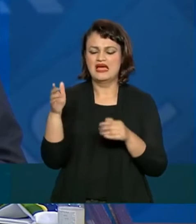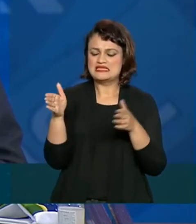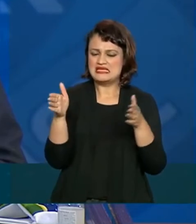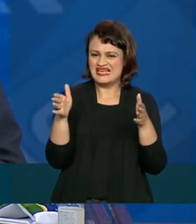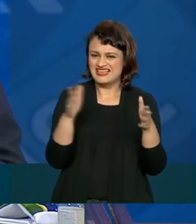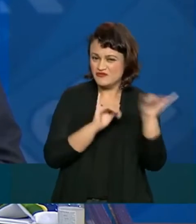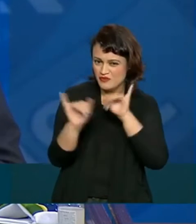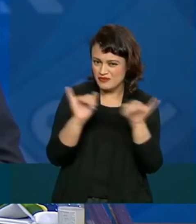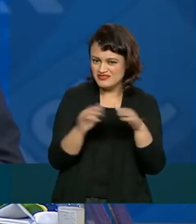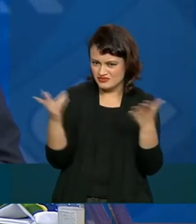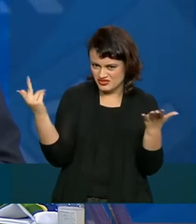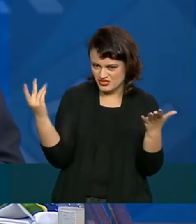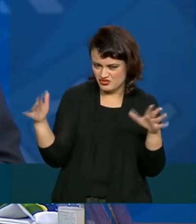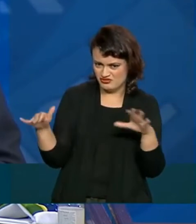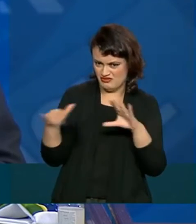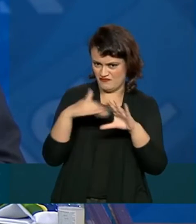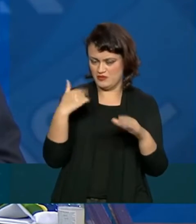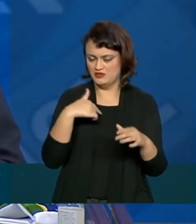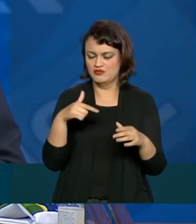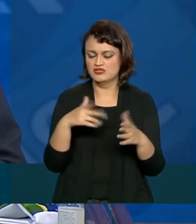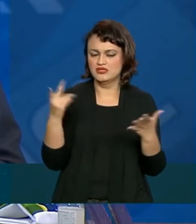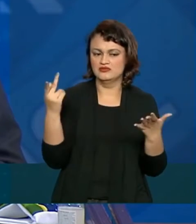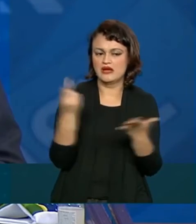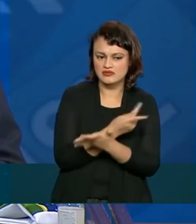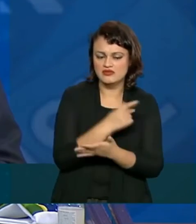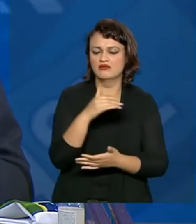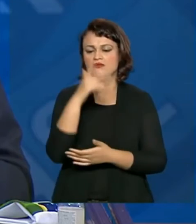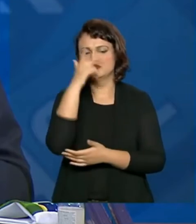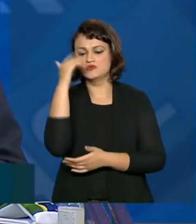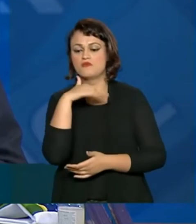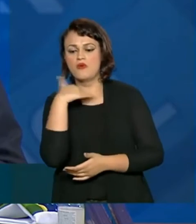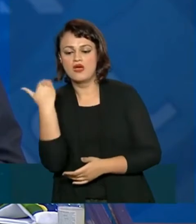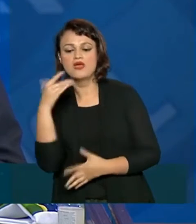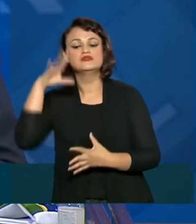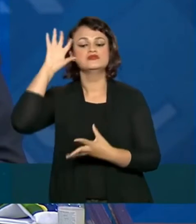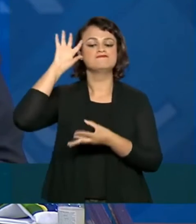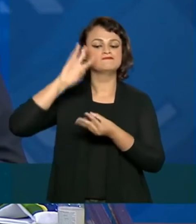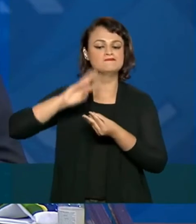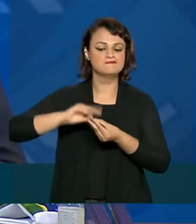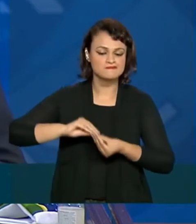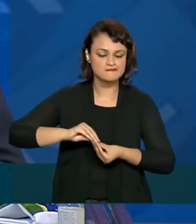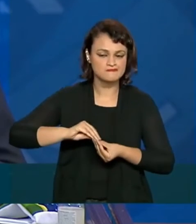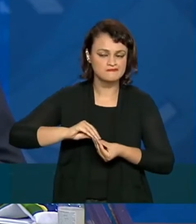novos casos como os de óbito, tendem a nos mostrar que talvez